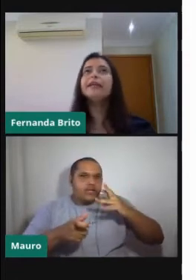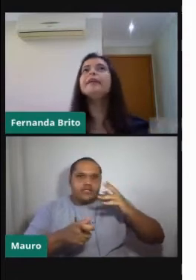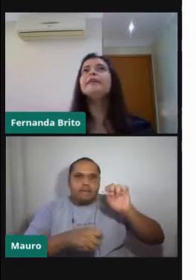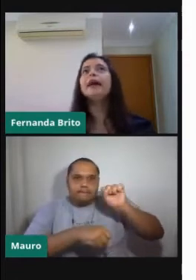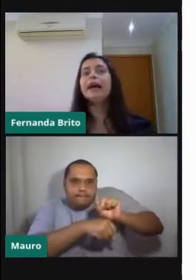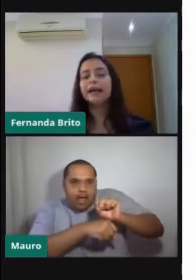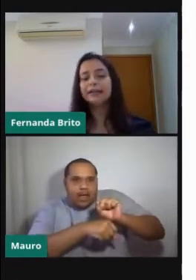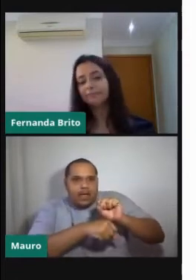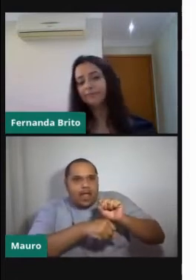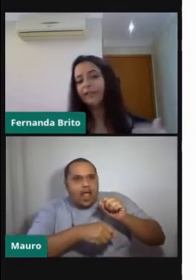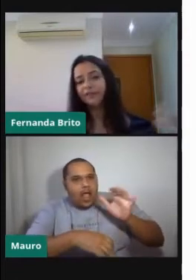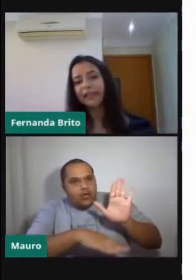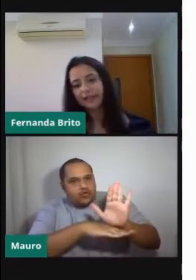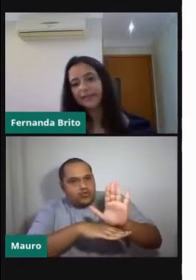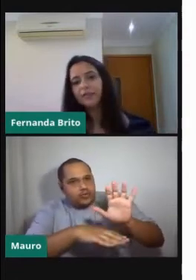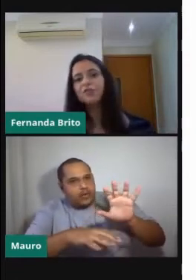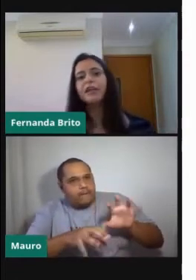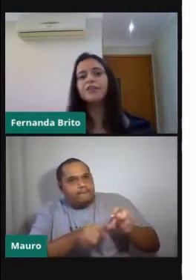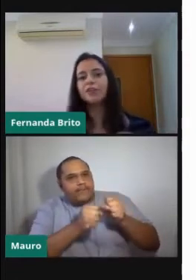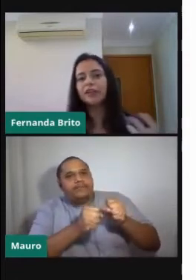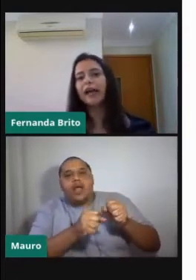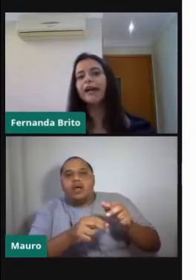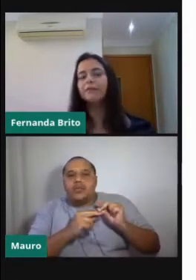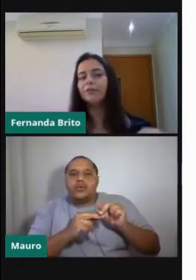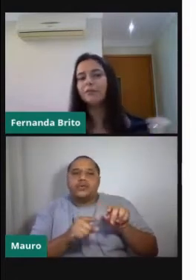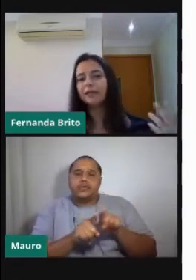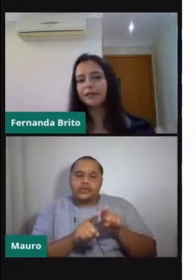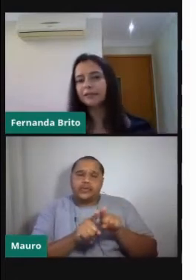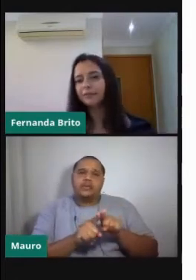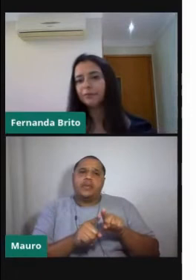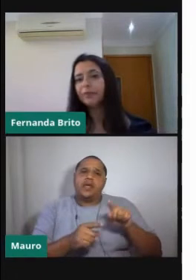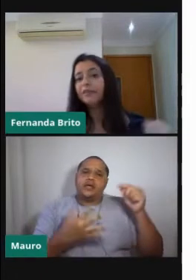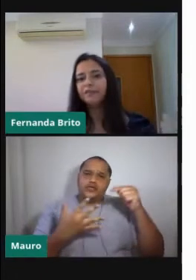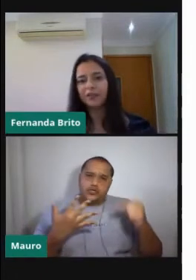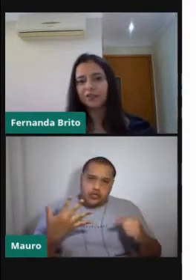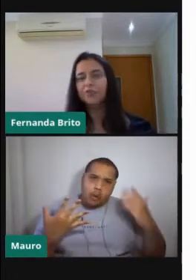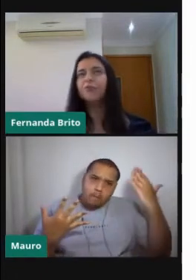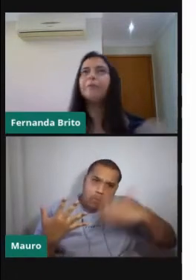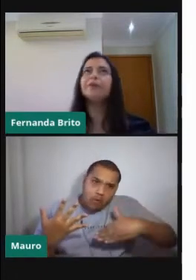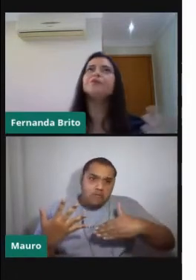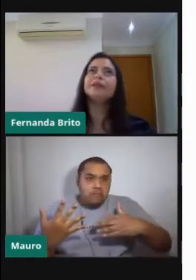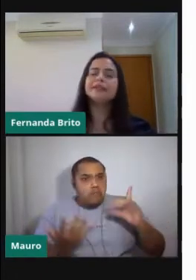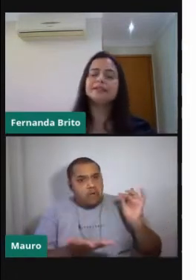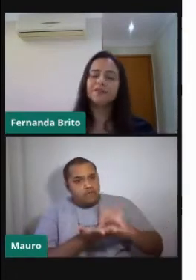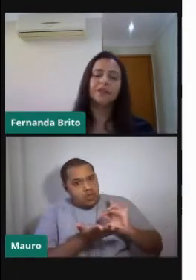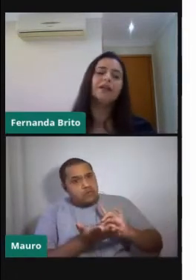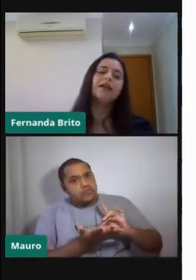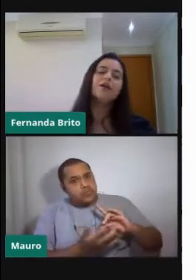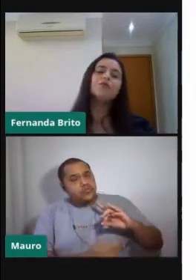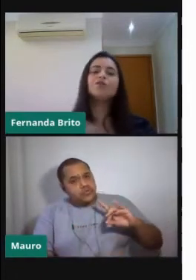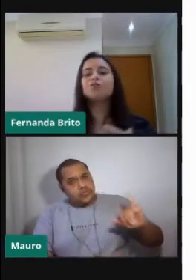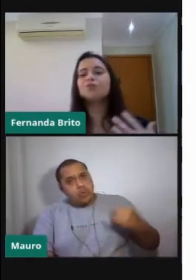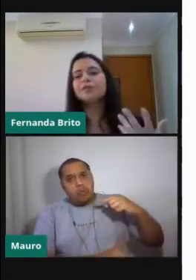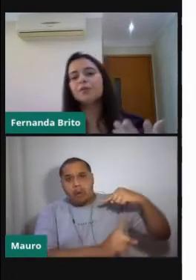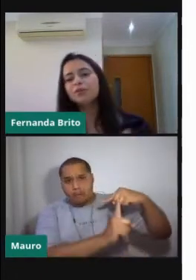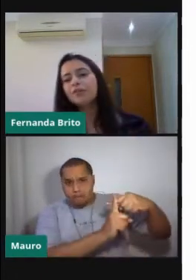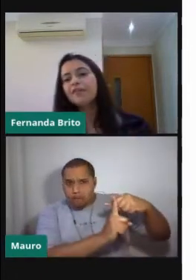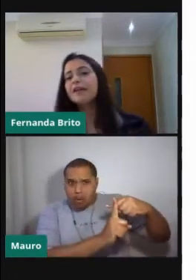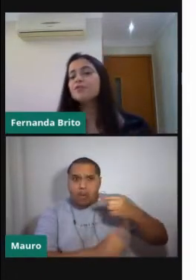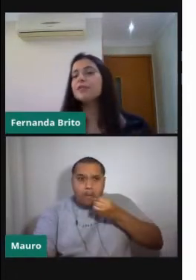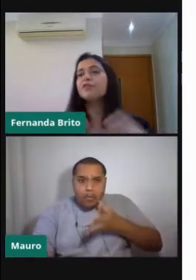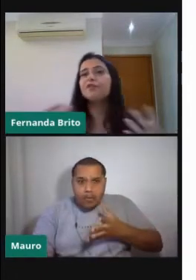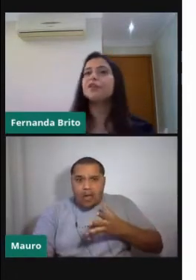vitro, e há evidências, né, de que há um benefício do emprego do Remdesivir. Os estudos